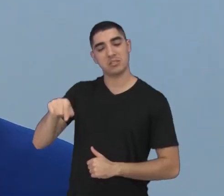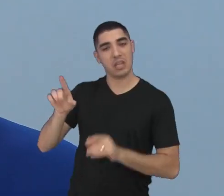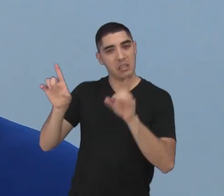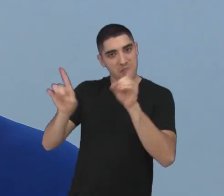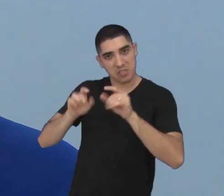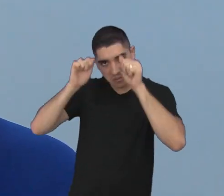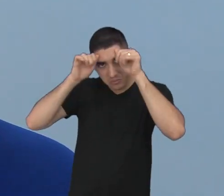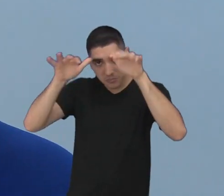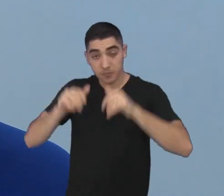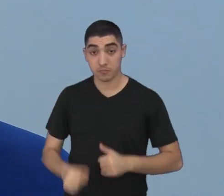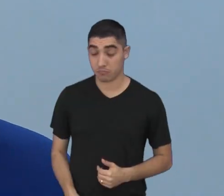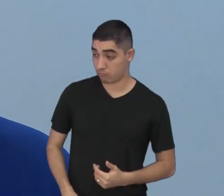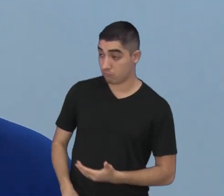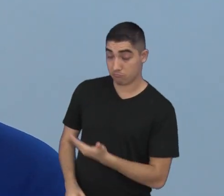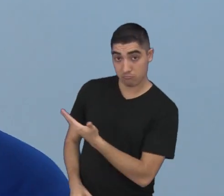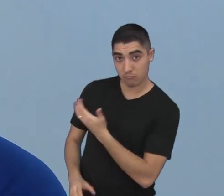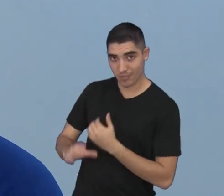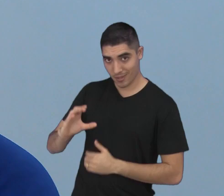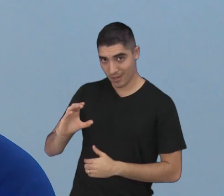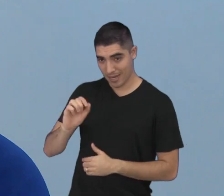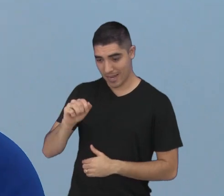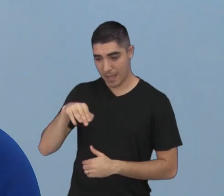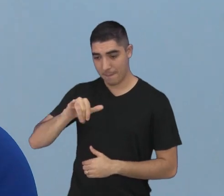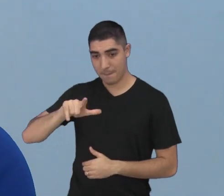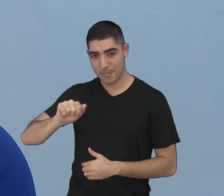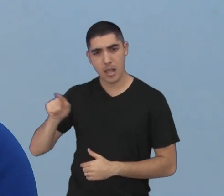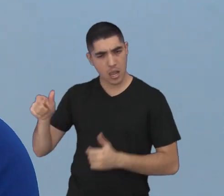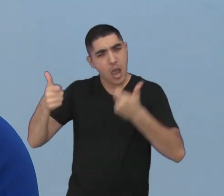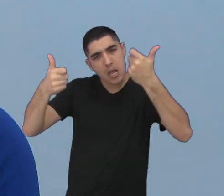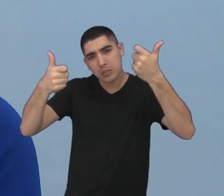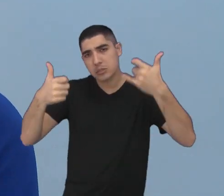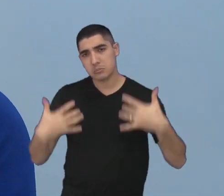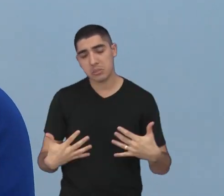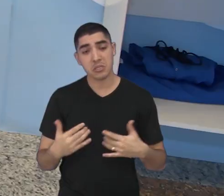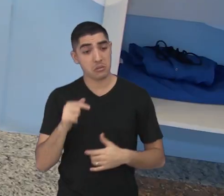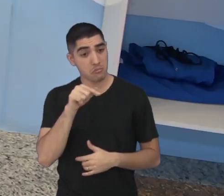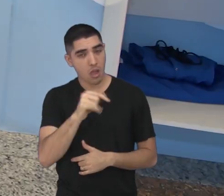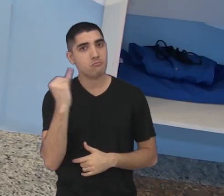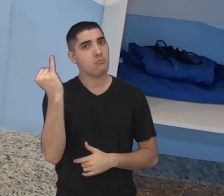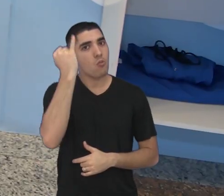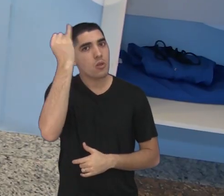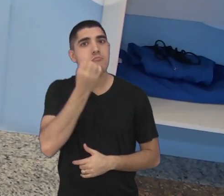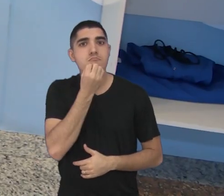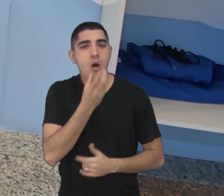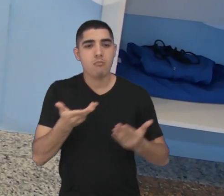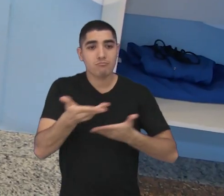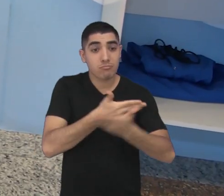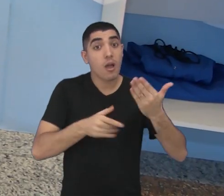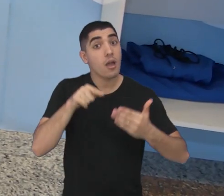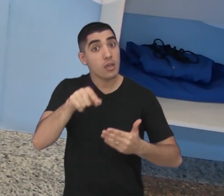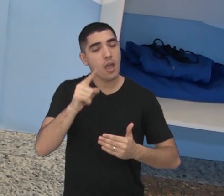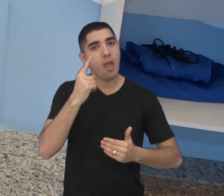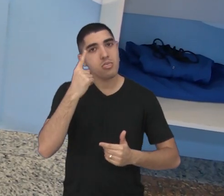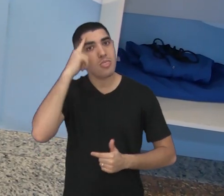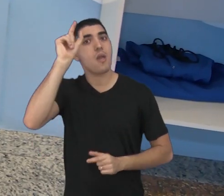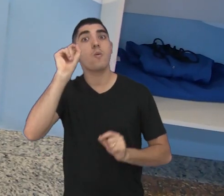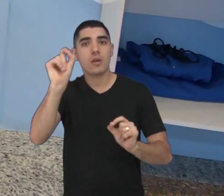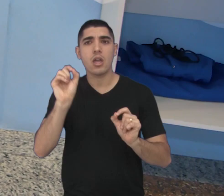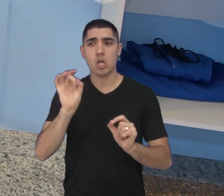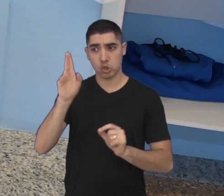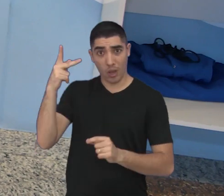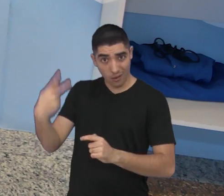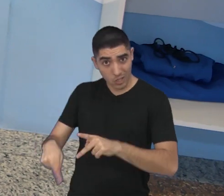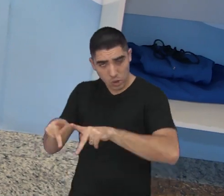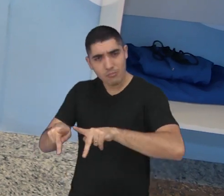deficiência. Para Camila, o espaço proporciona um conforto para pessoas no espectro e a ideia deve ser expandida para